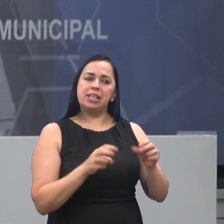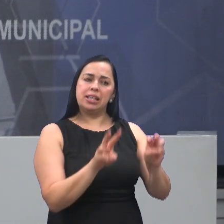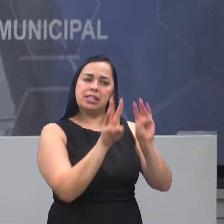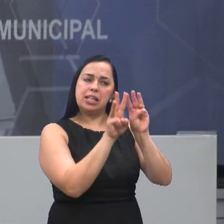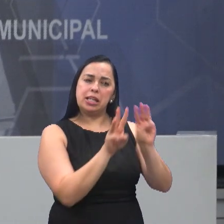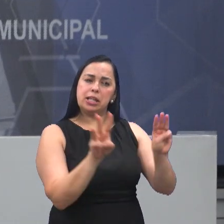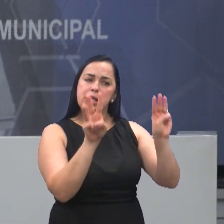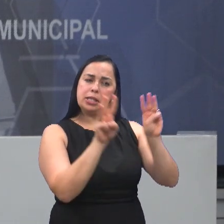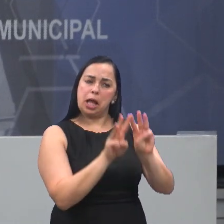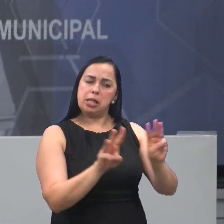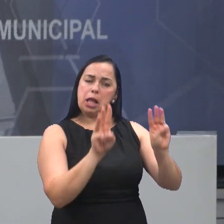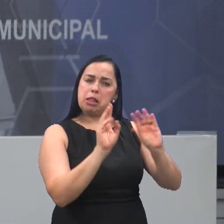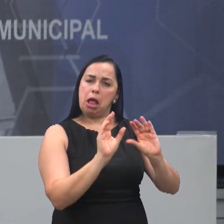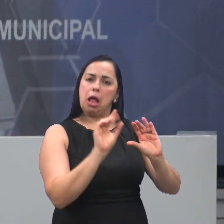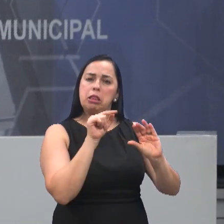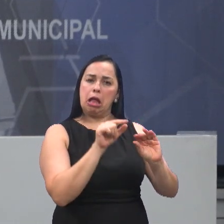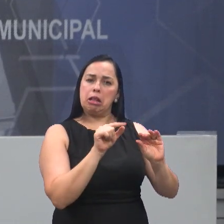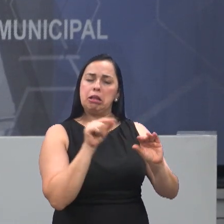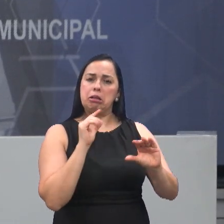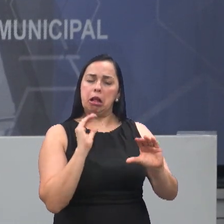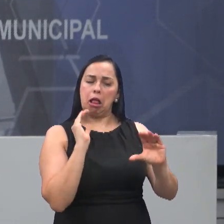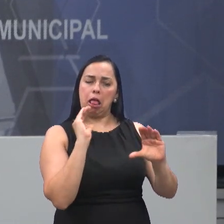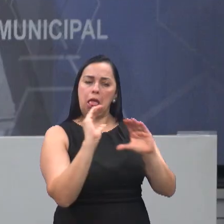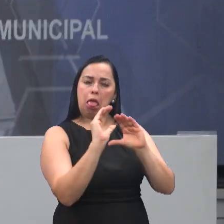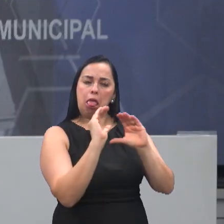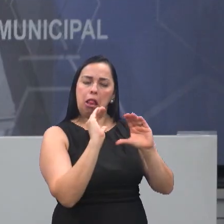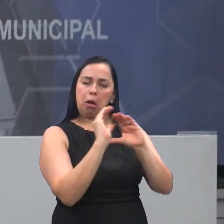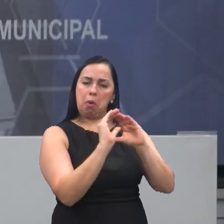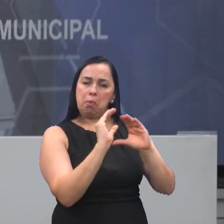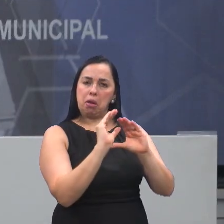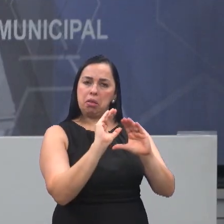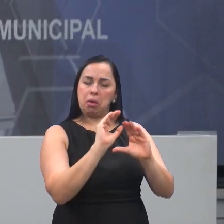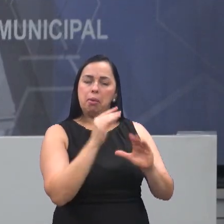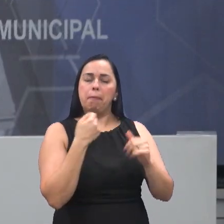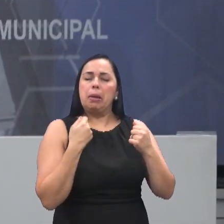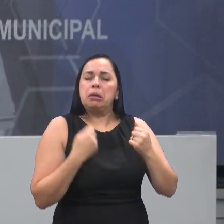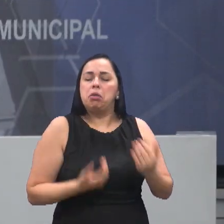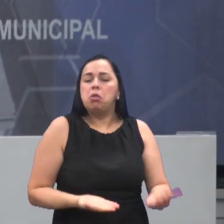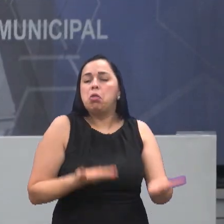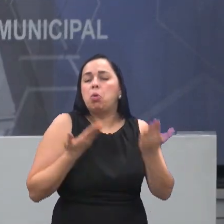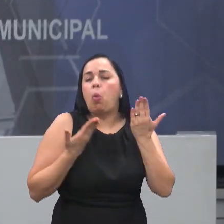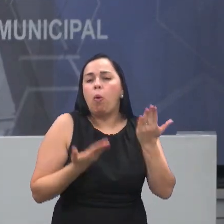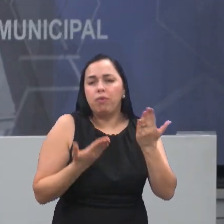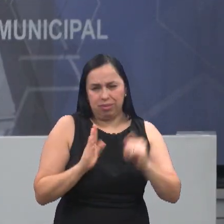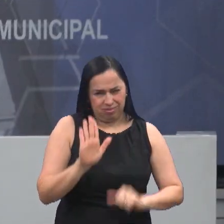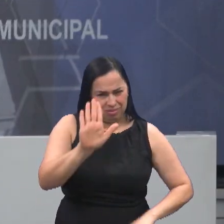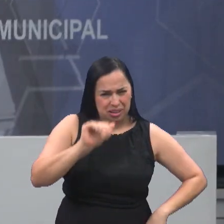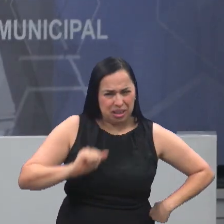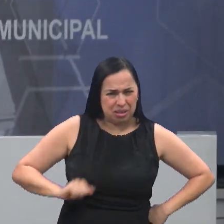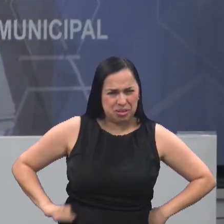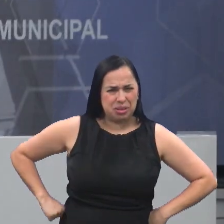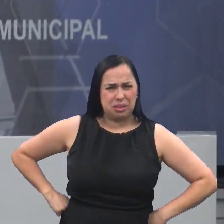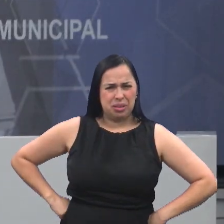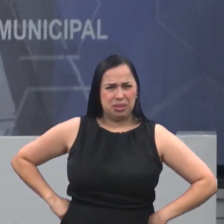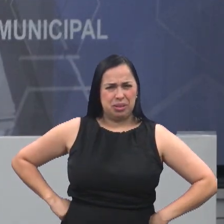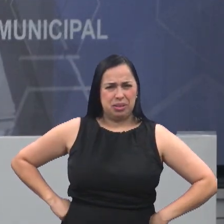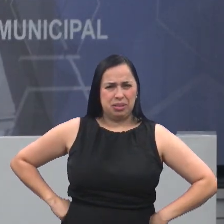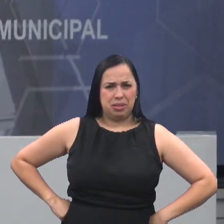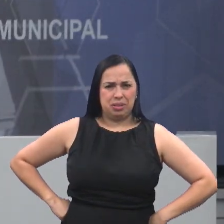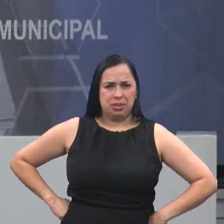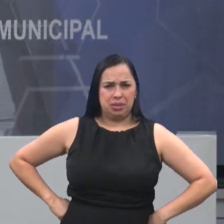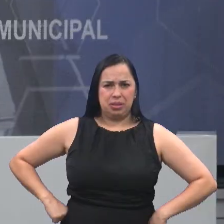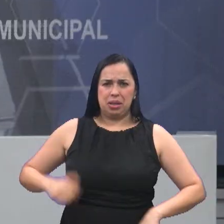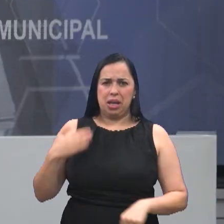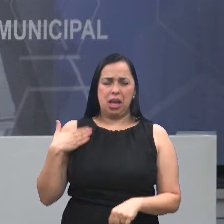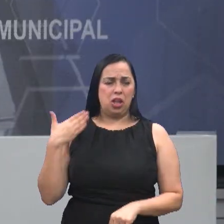de comunicação que tem um político por detrás. Deixa eu ver se eu entendi. Se eu não me engano, eu não fui na